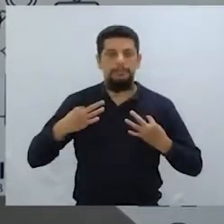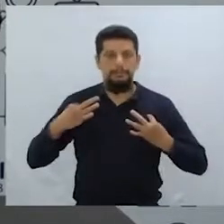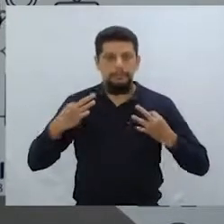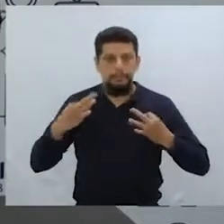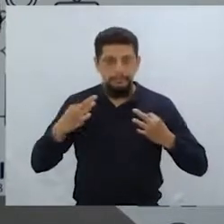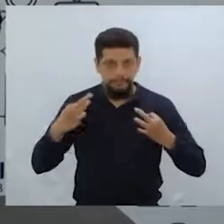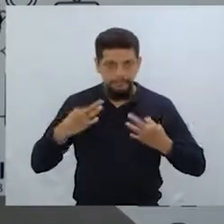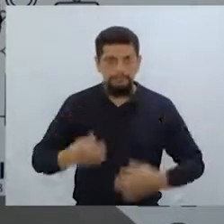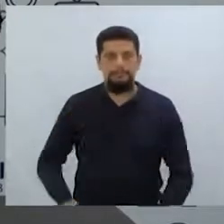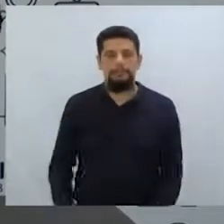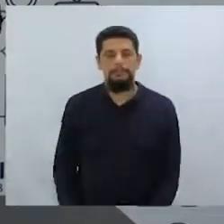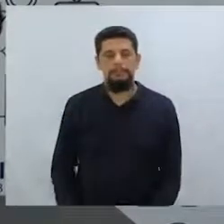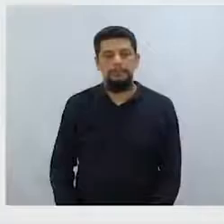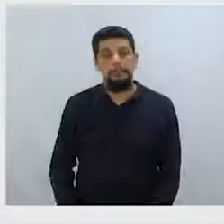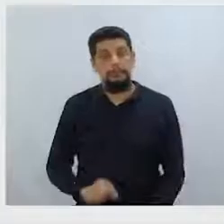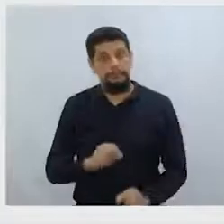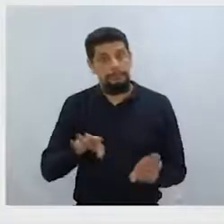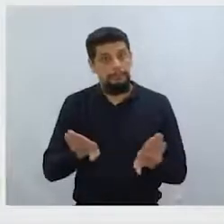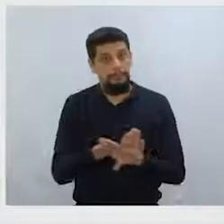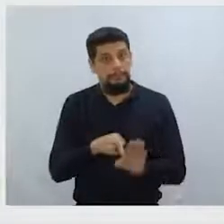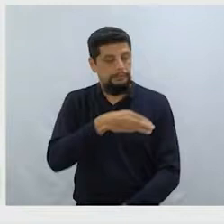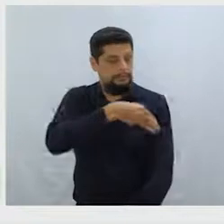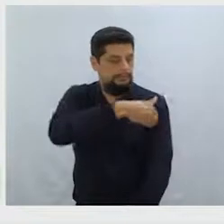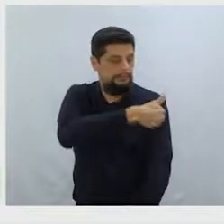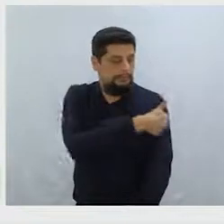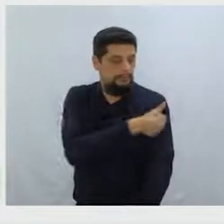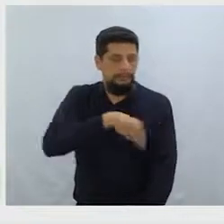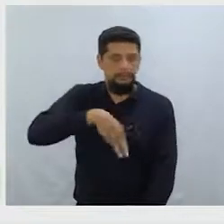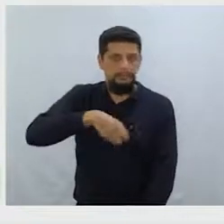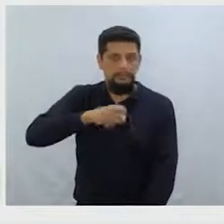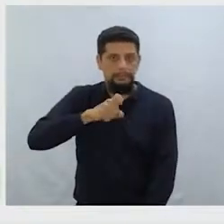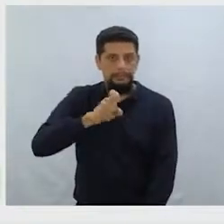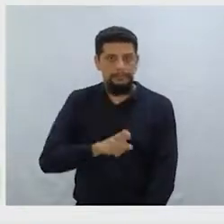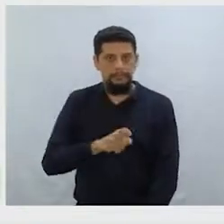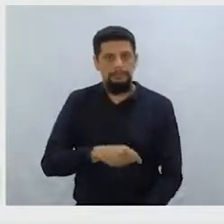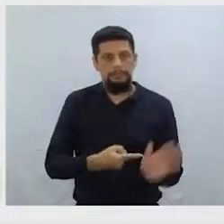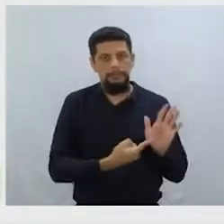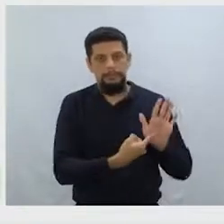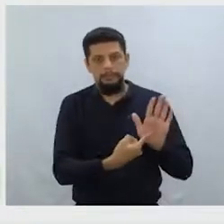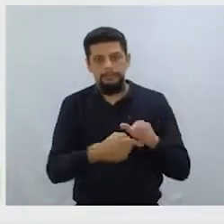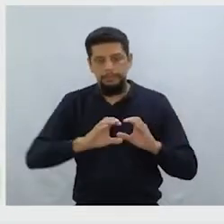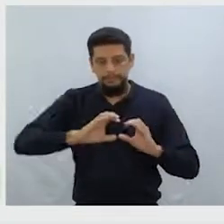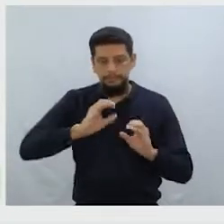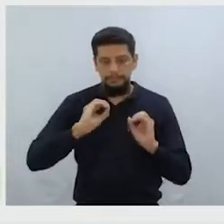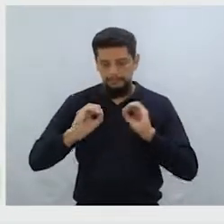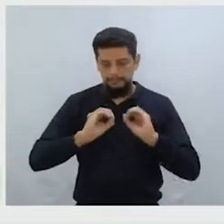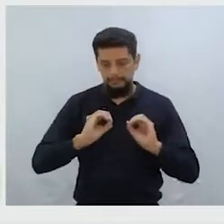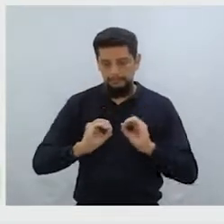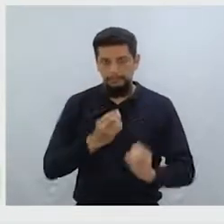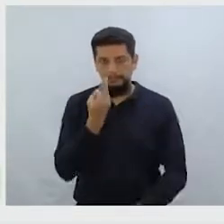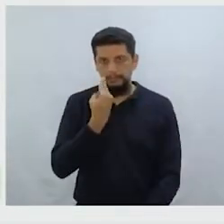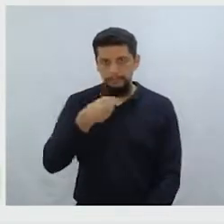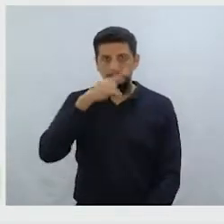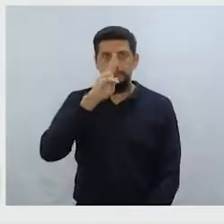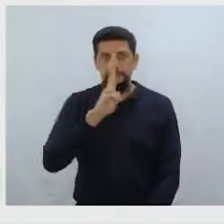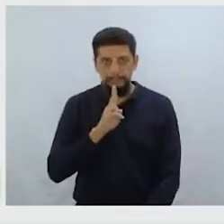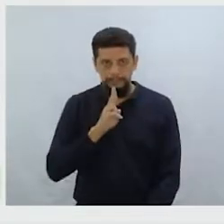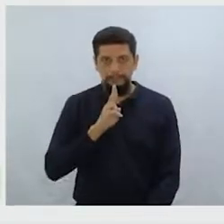as camisetas. O Max também nos trouxe as bolinhas,